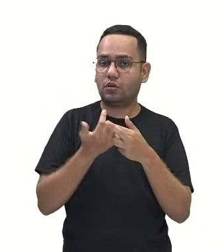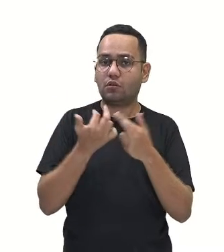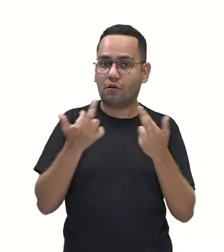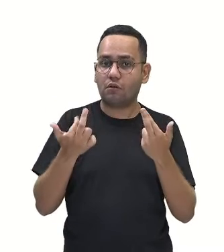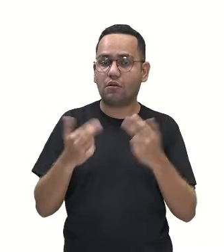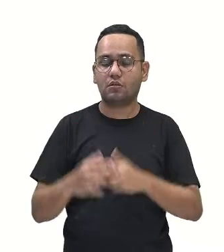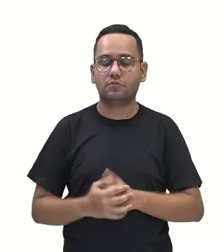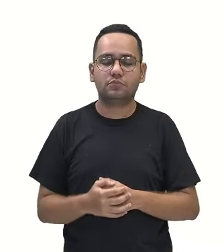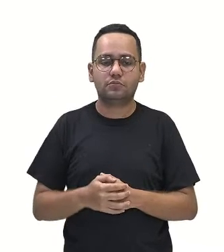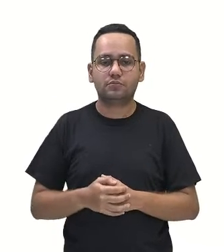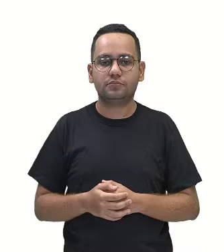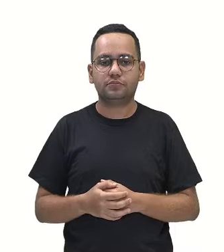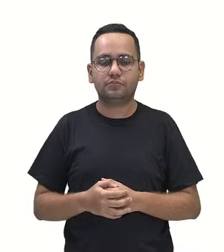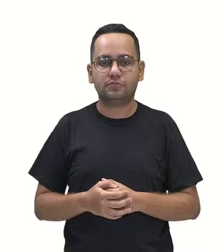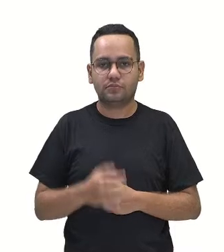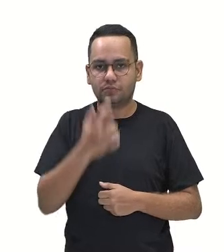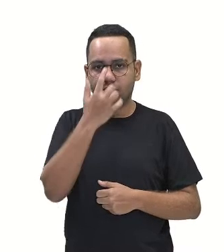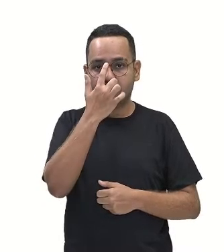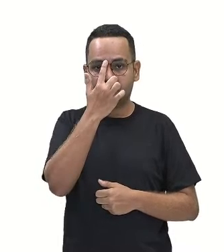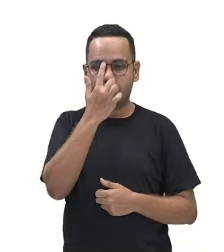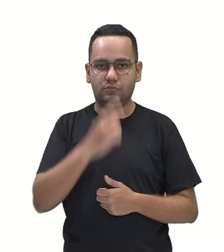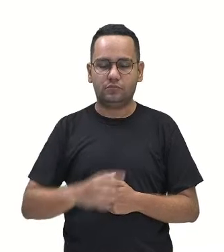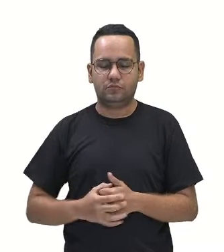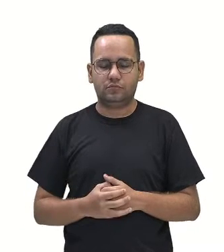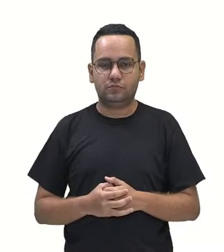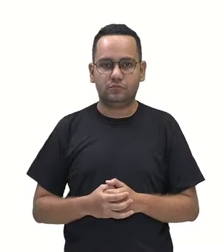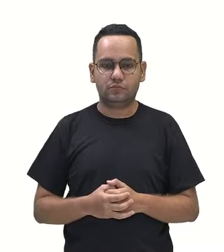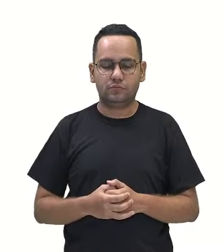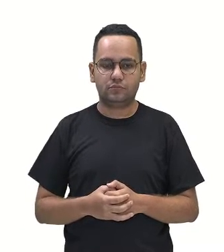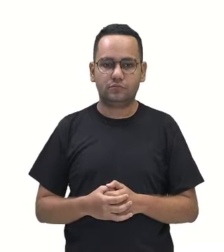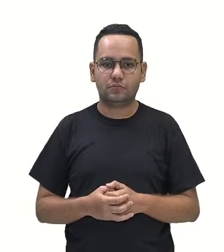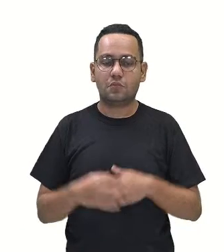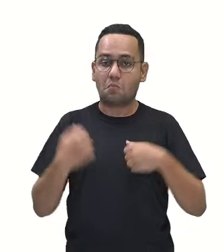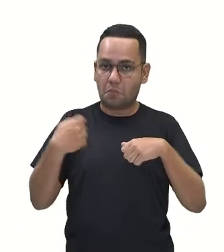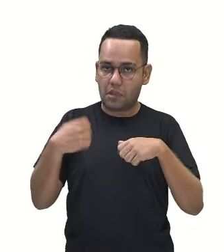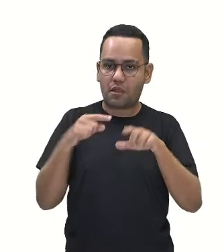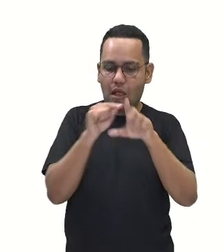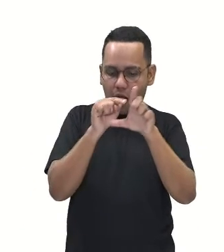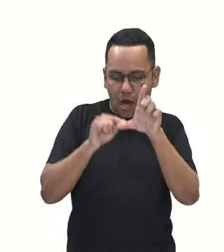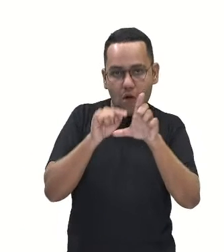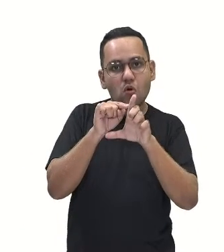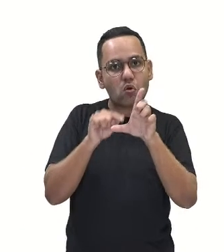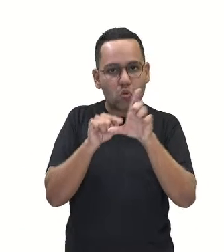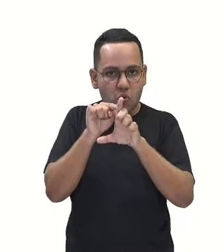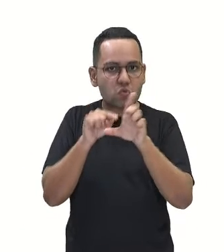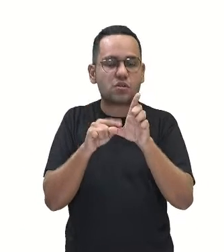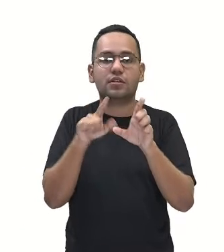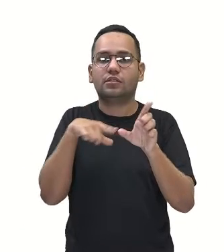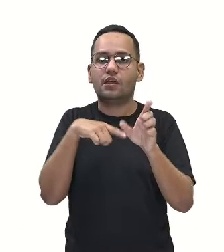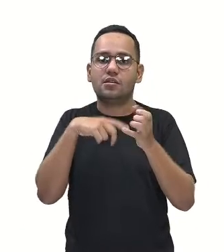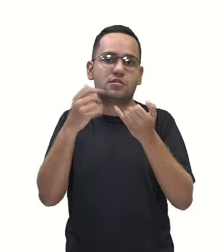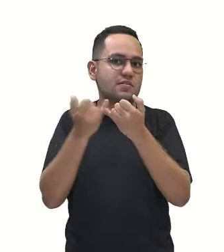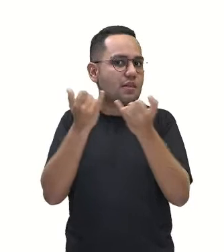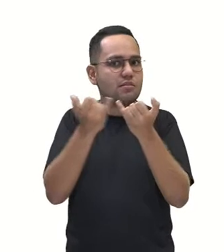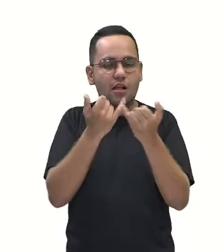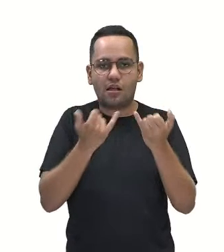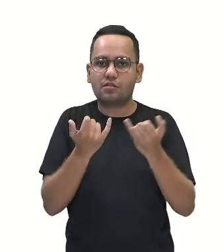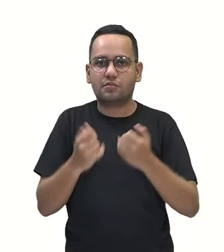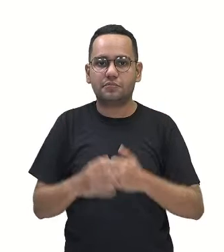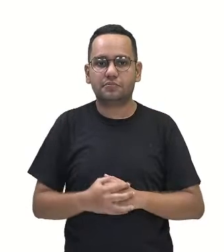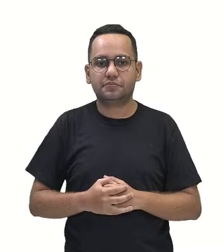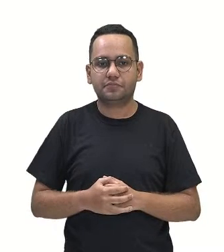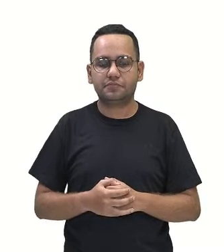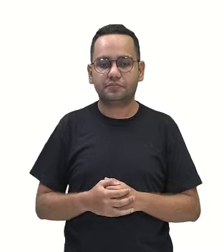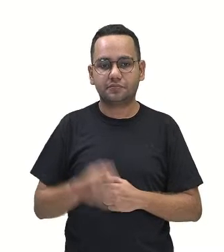ser um polígono regular? Os ângulos internos também precisam ser congruentes. Então,